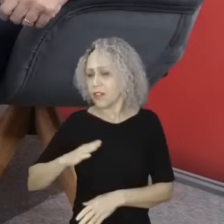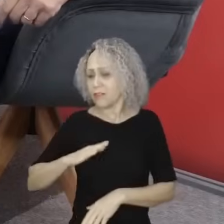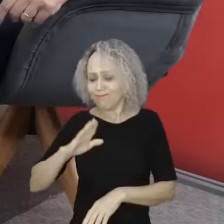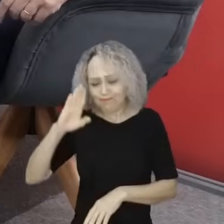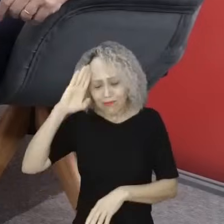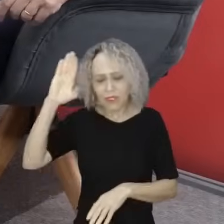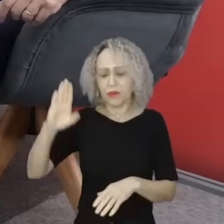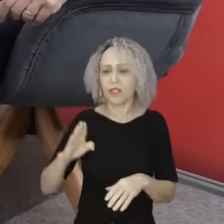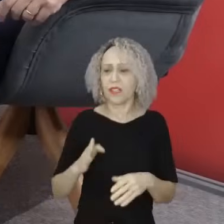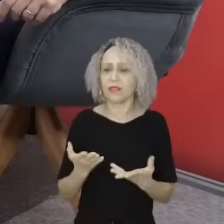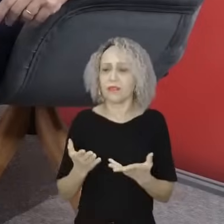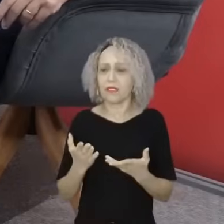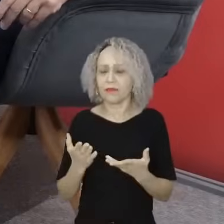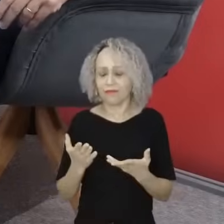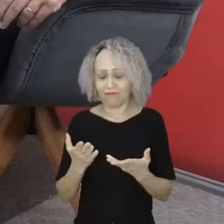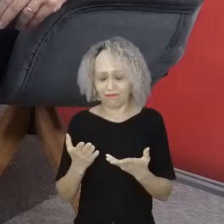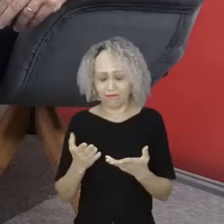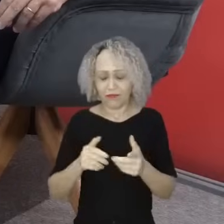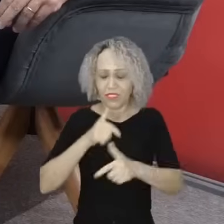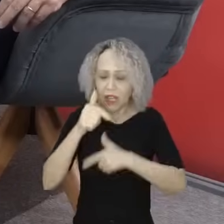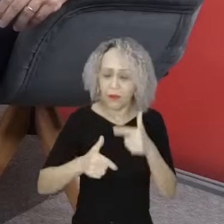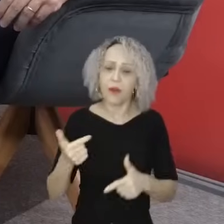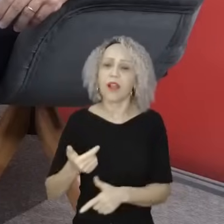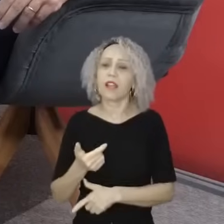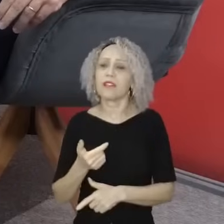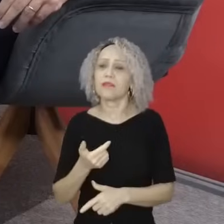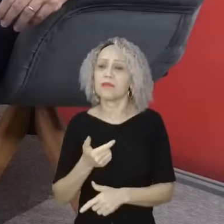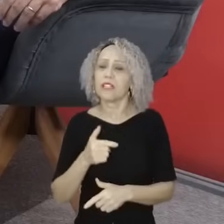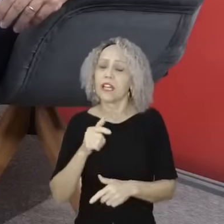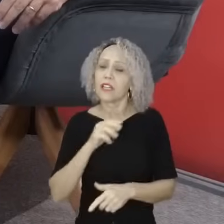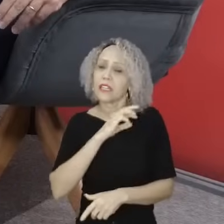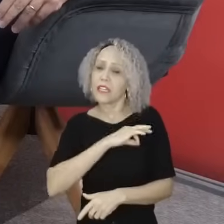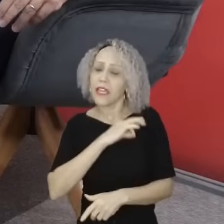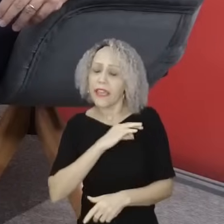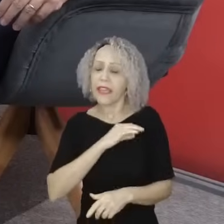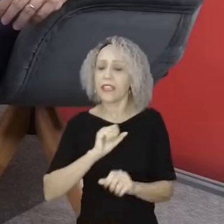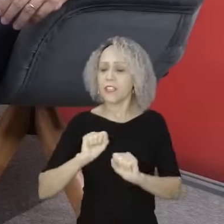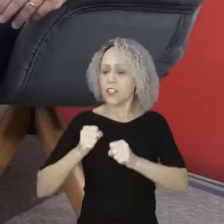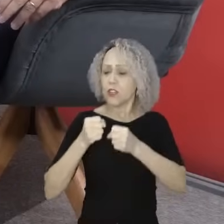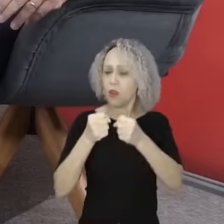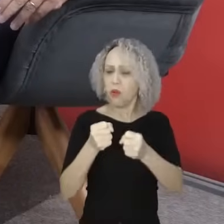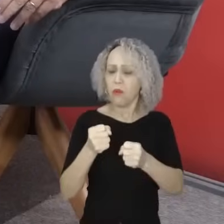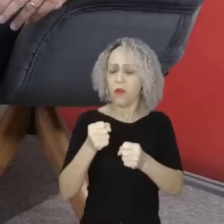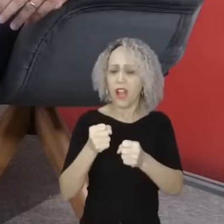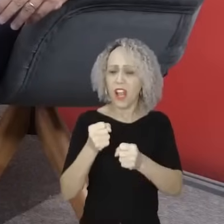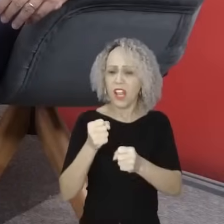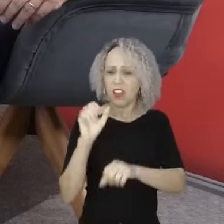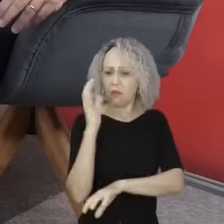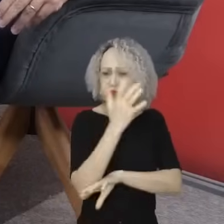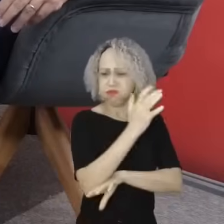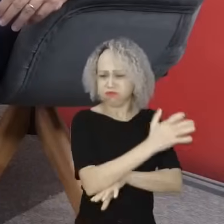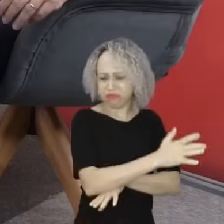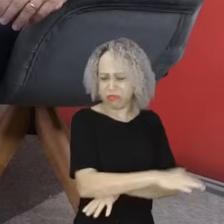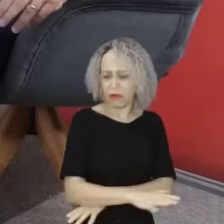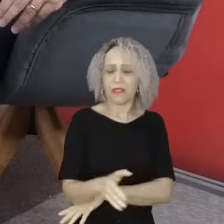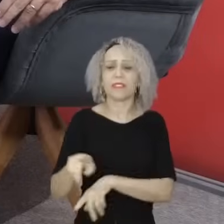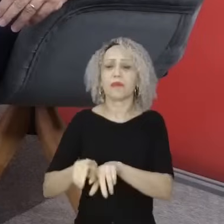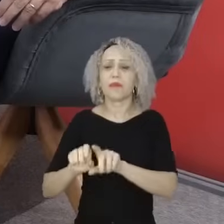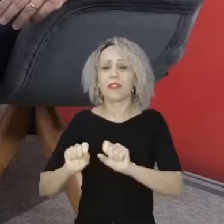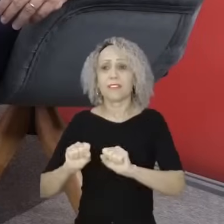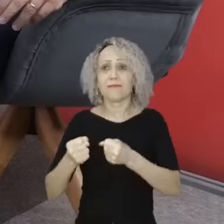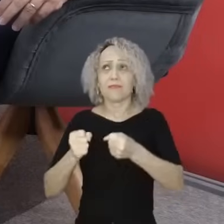neoindustrialização, trabalho, emprego e renda, o novo PAC e o combate ao desmatamento e também ao enfrentamento da